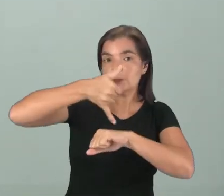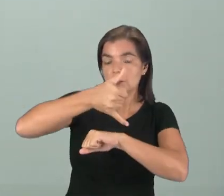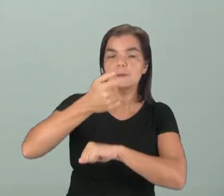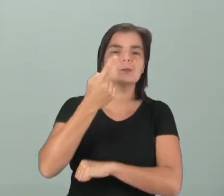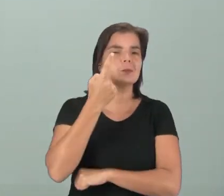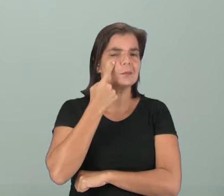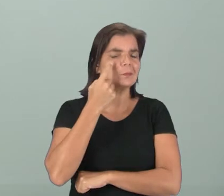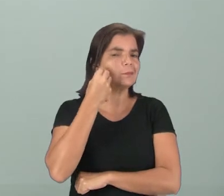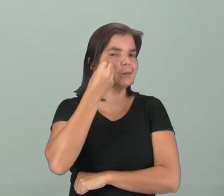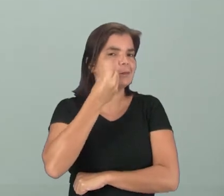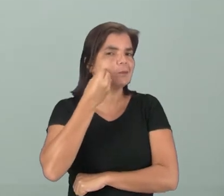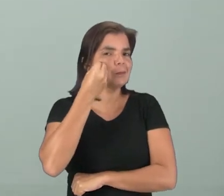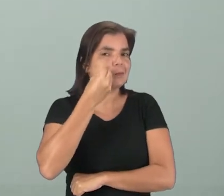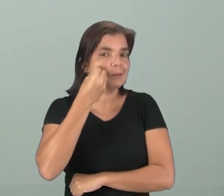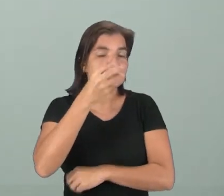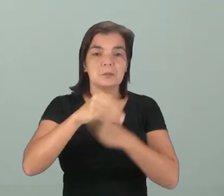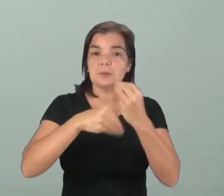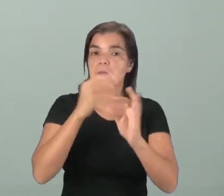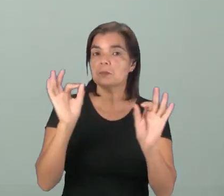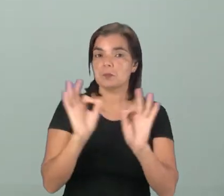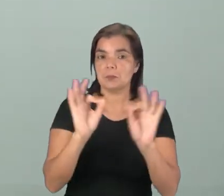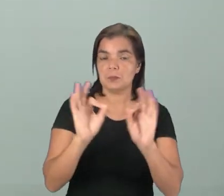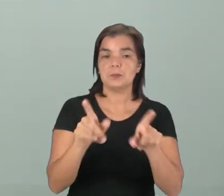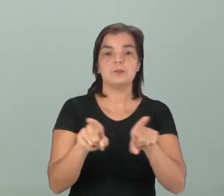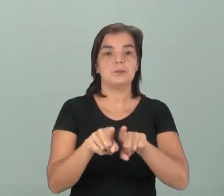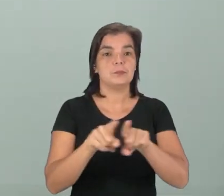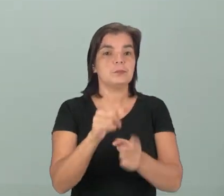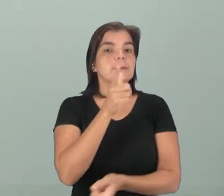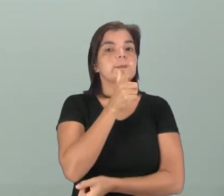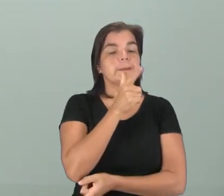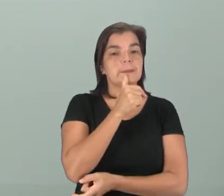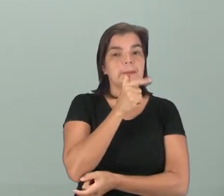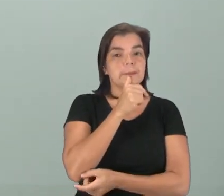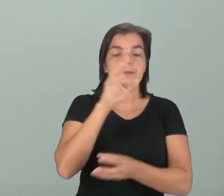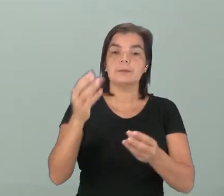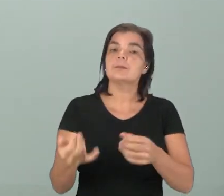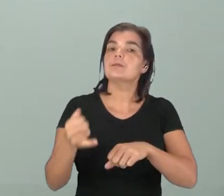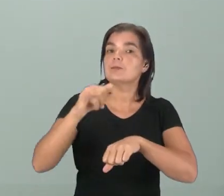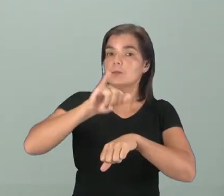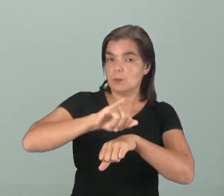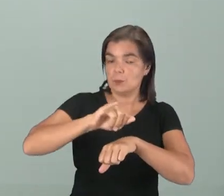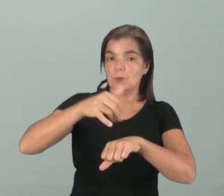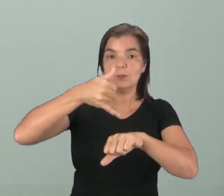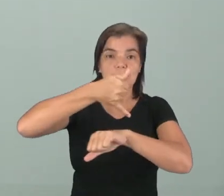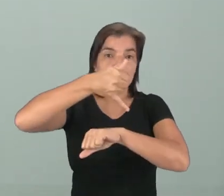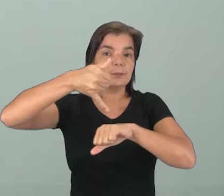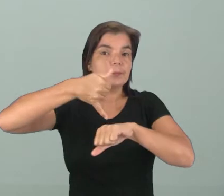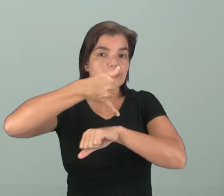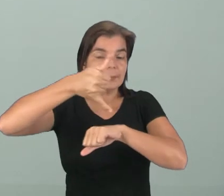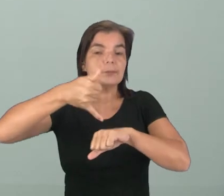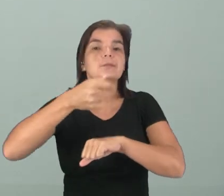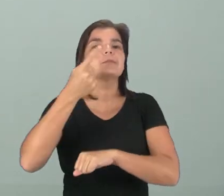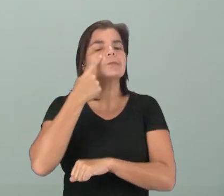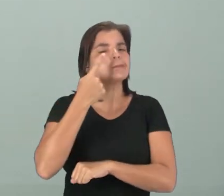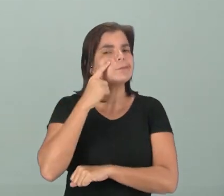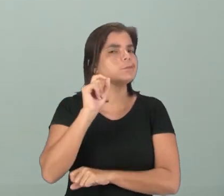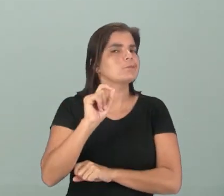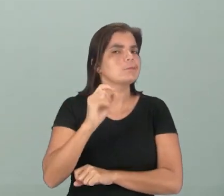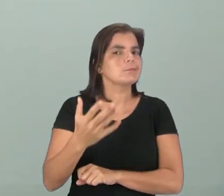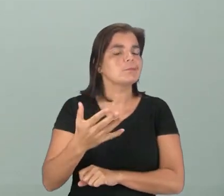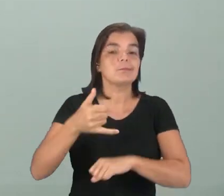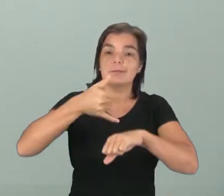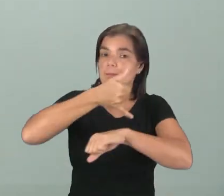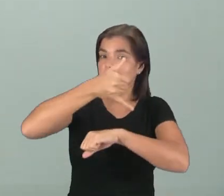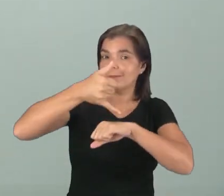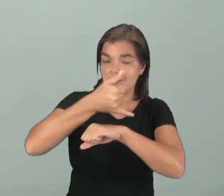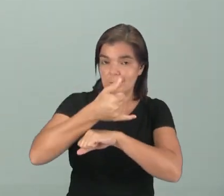você fizer o experimento aí de pegar um pouco de água e adicionar esse pouco de água uma quantidade de óleo, você vai observar que esse